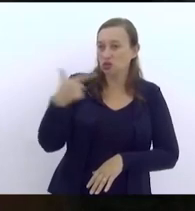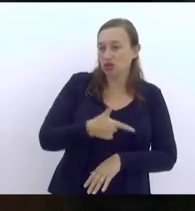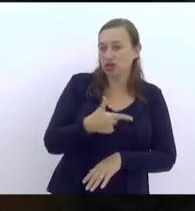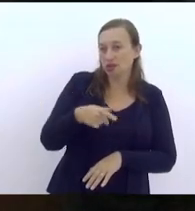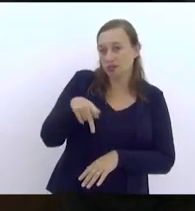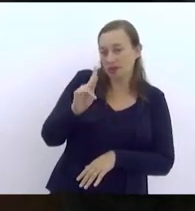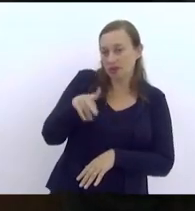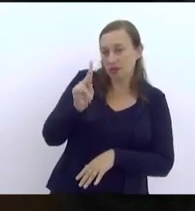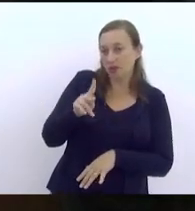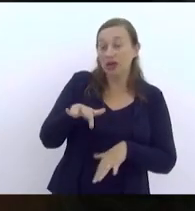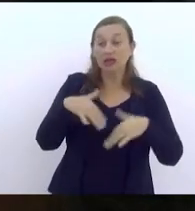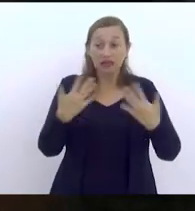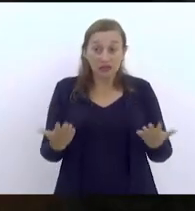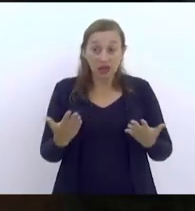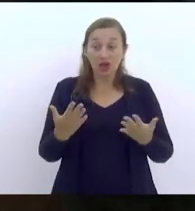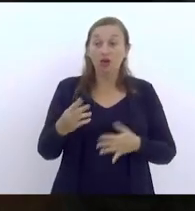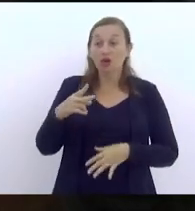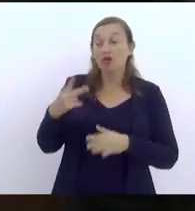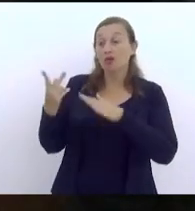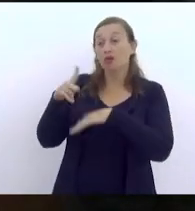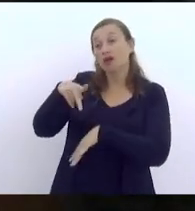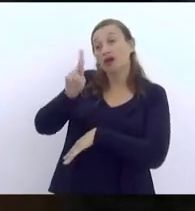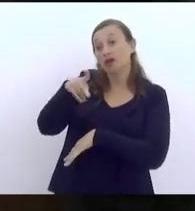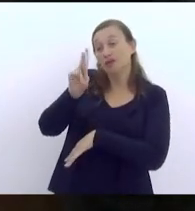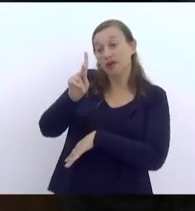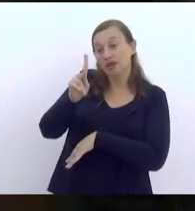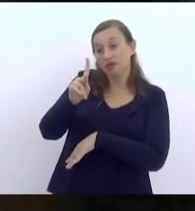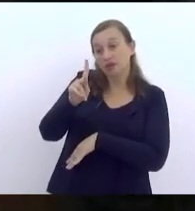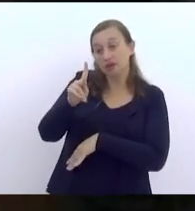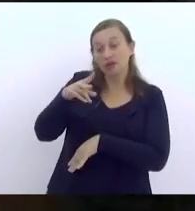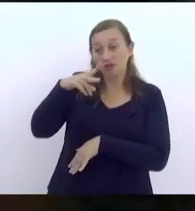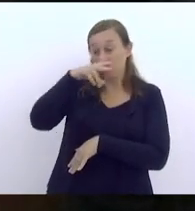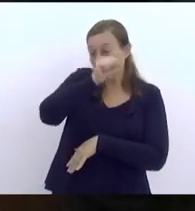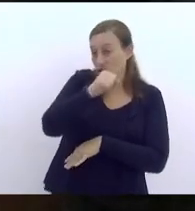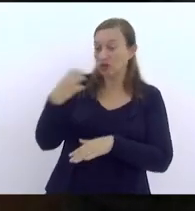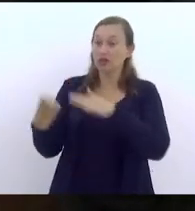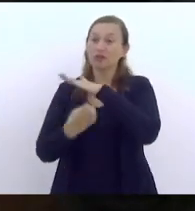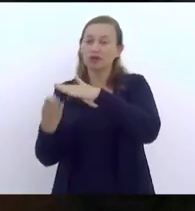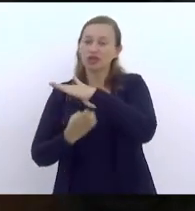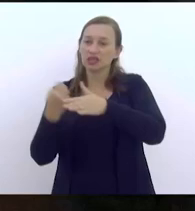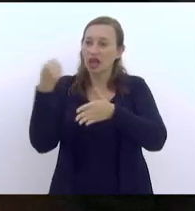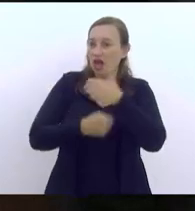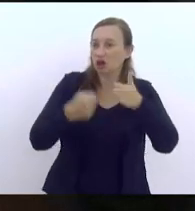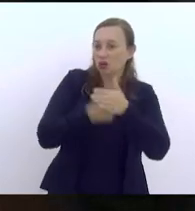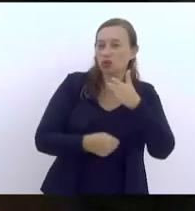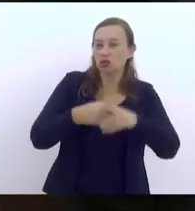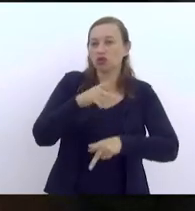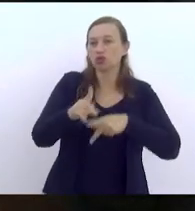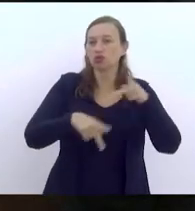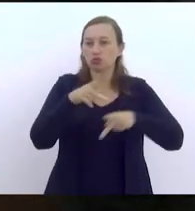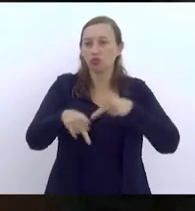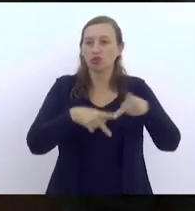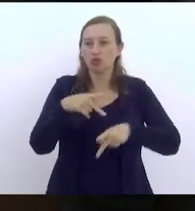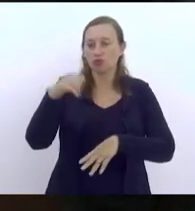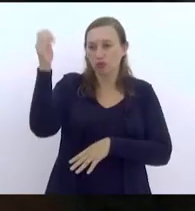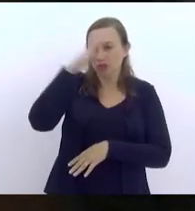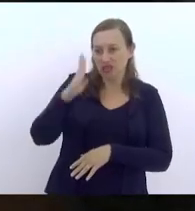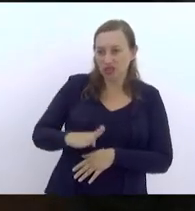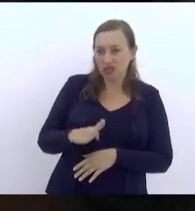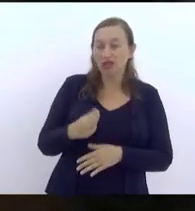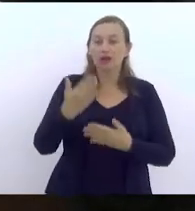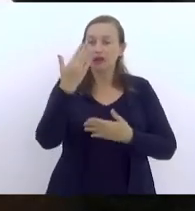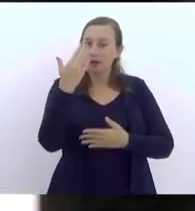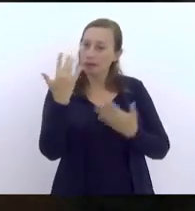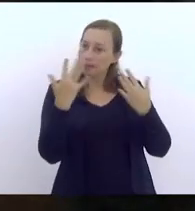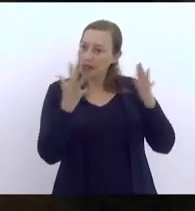petrolífera. Então, uma empresa forte como a Petrobras existe graças à luta do povo brasileiro e pela nossa soberania. Parabéns,